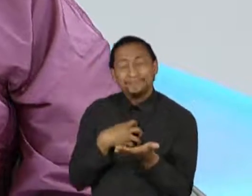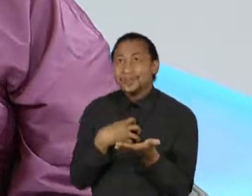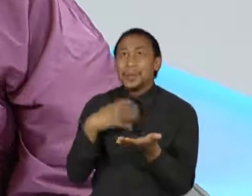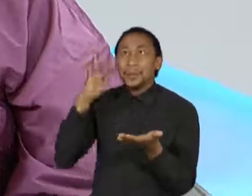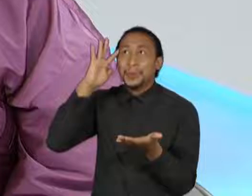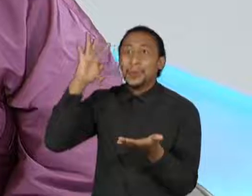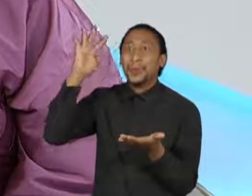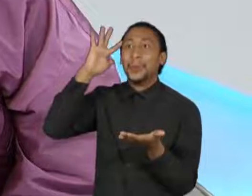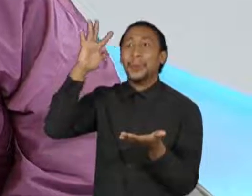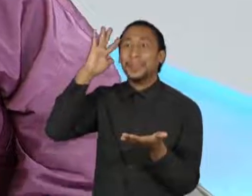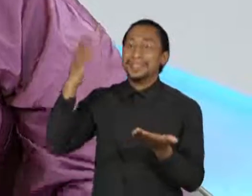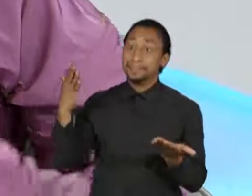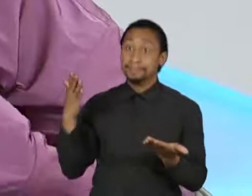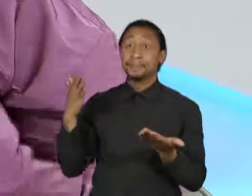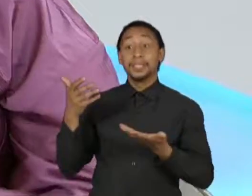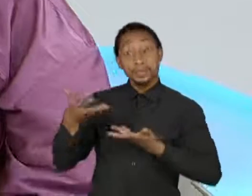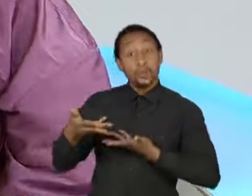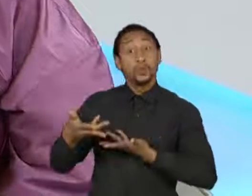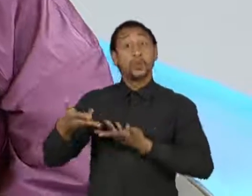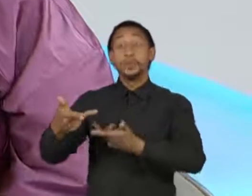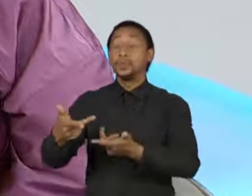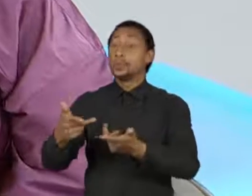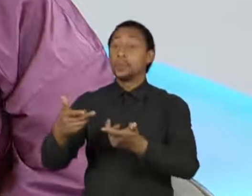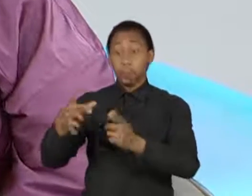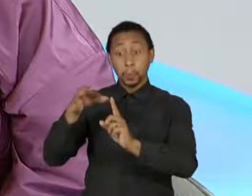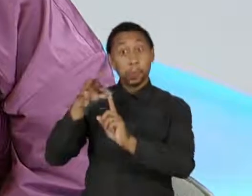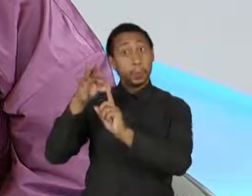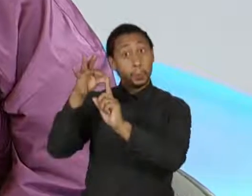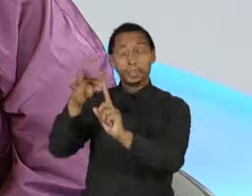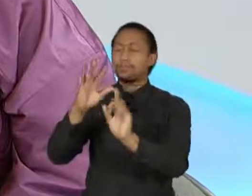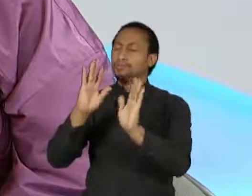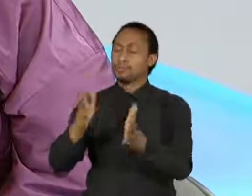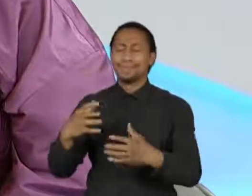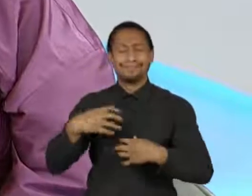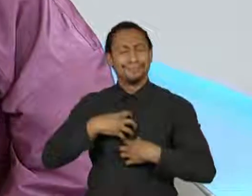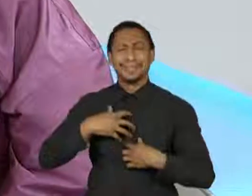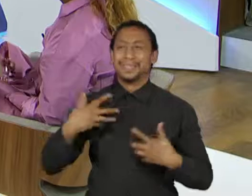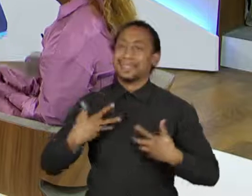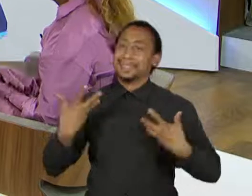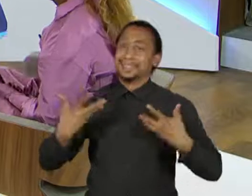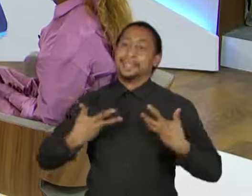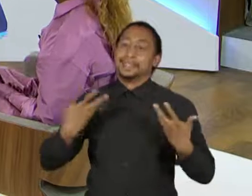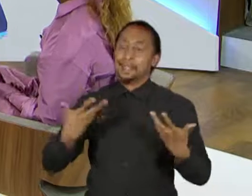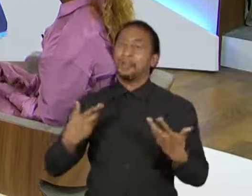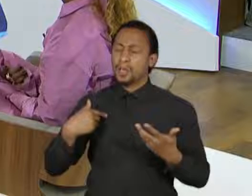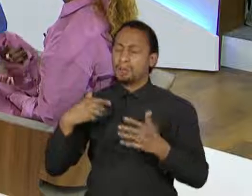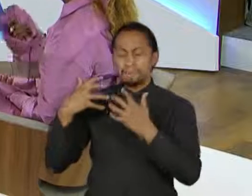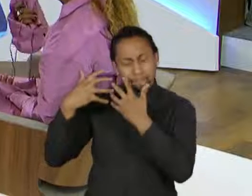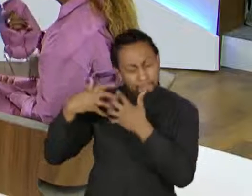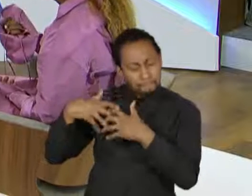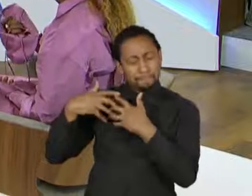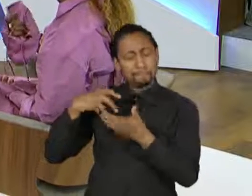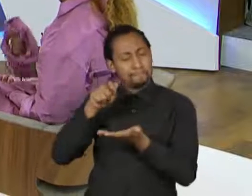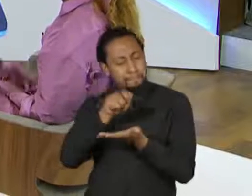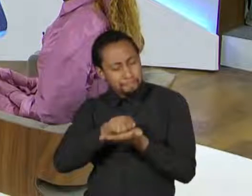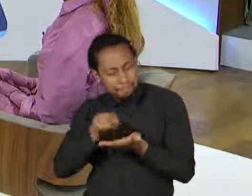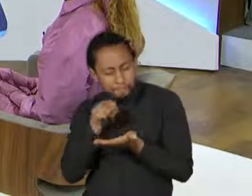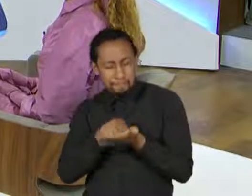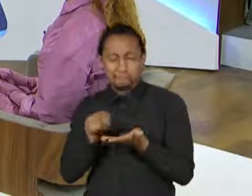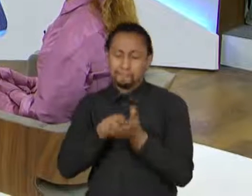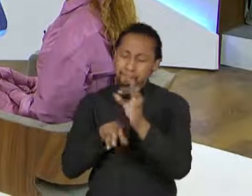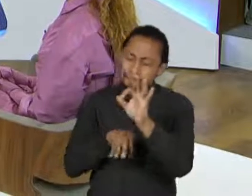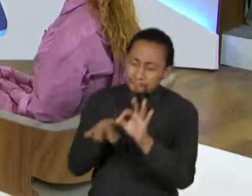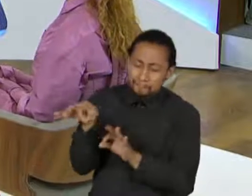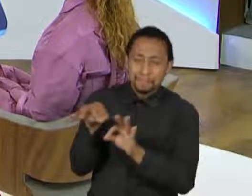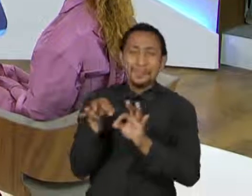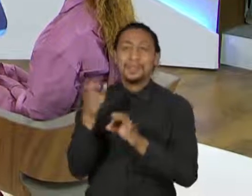uma grande alegria, porque foi um disco muito pensado, foi um disco muito bem produzido, foi um disco feito à lupa, foi